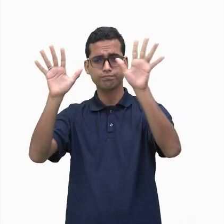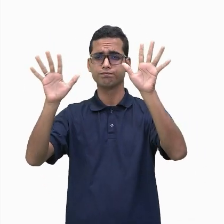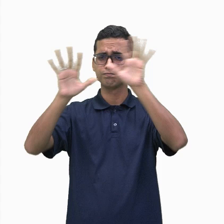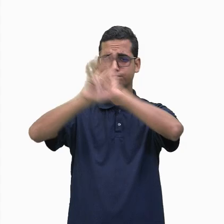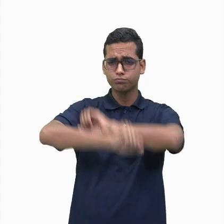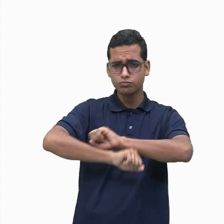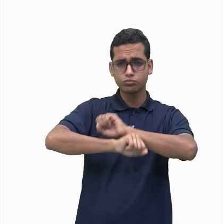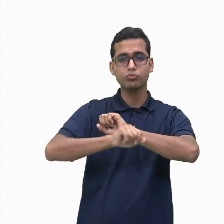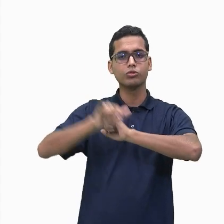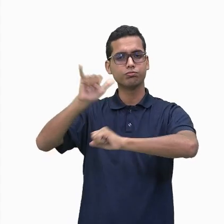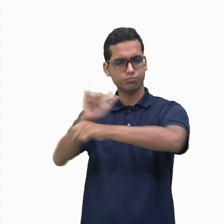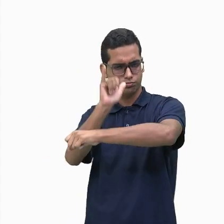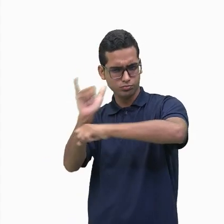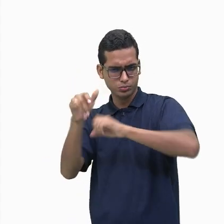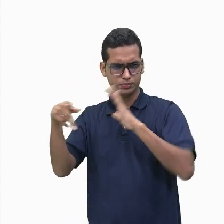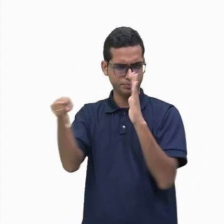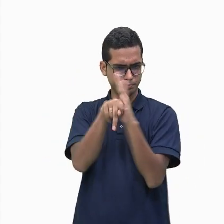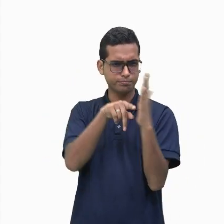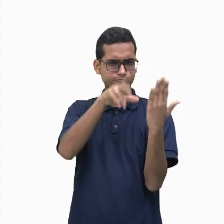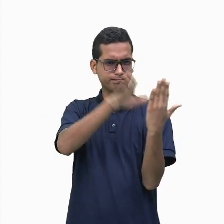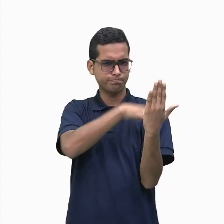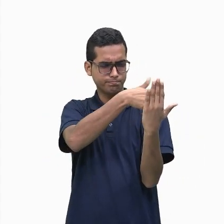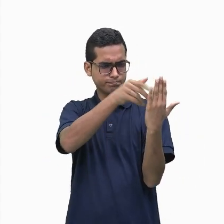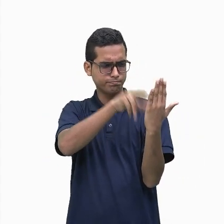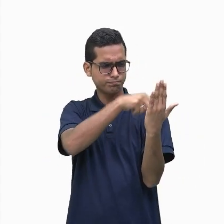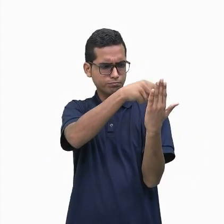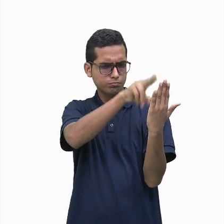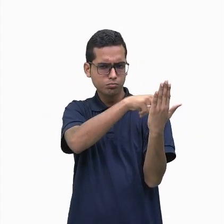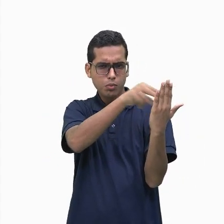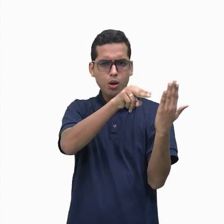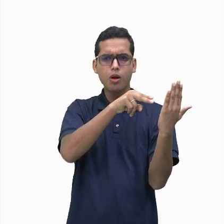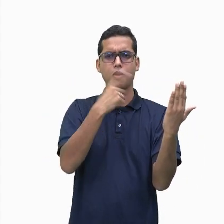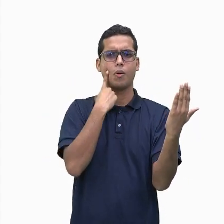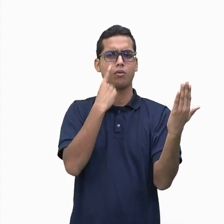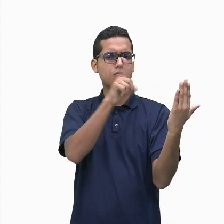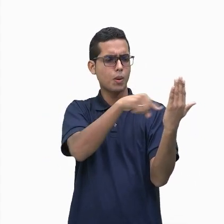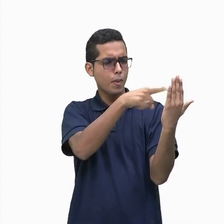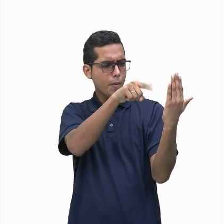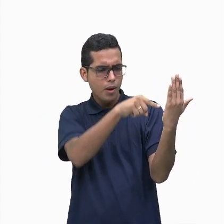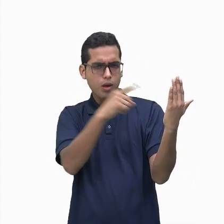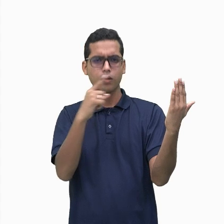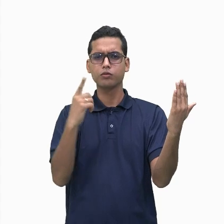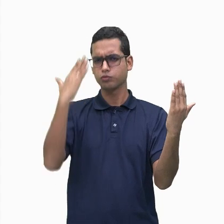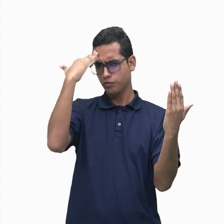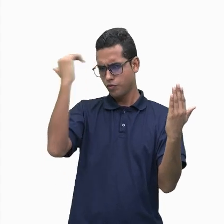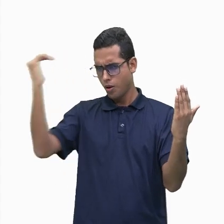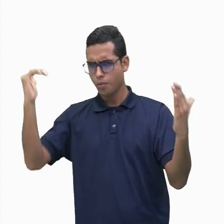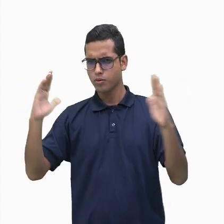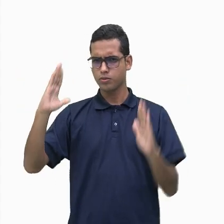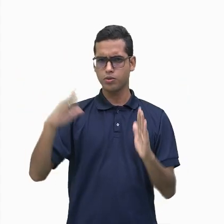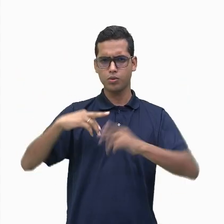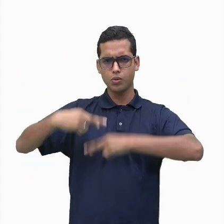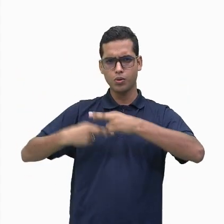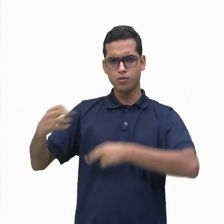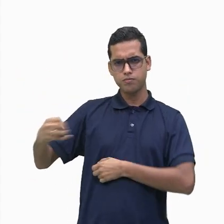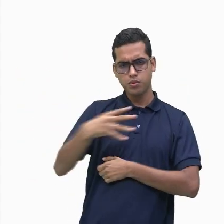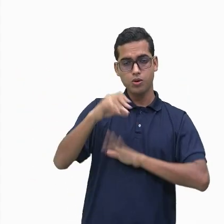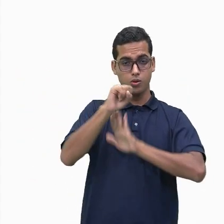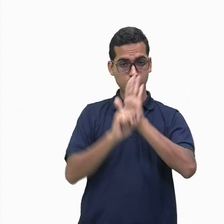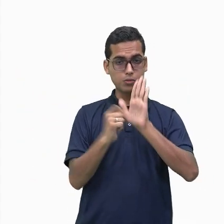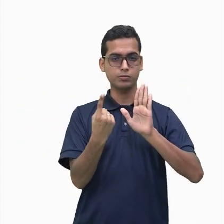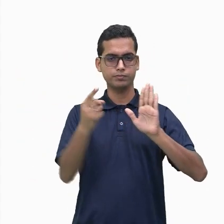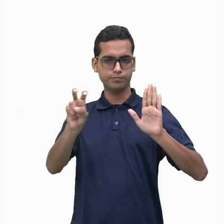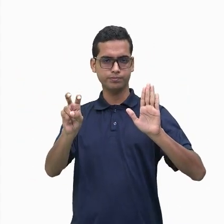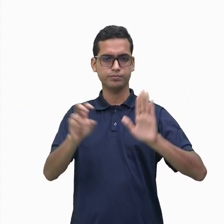técnica de pintura que se consolidou e ficou famosa no período da Renascença, no século